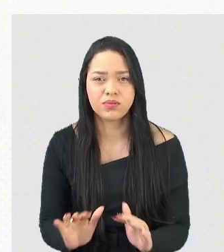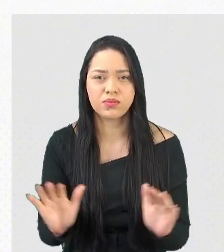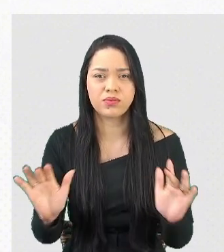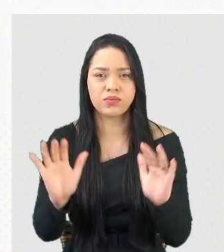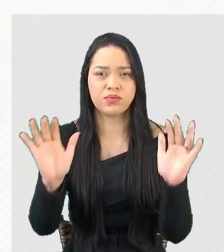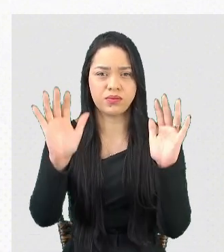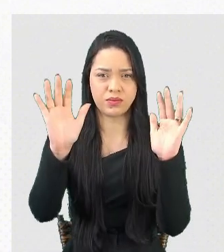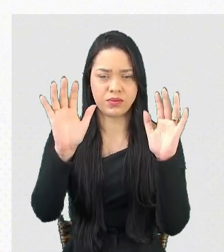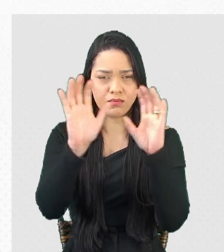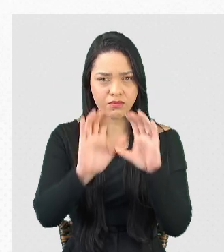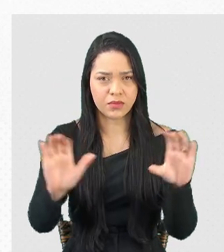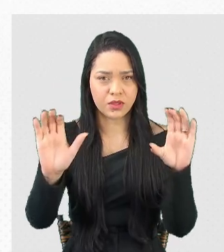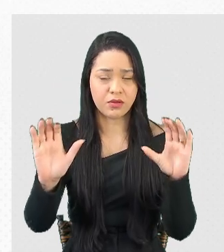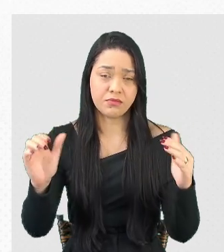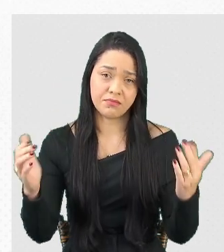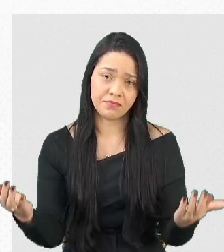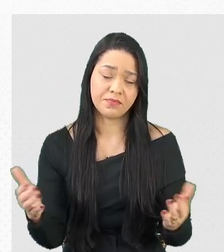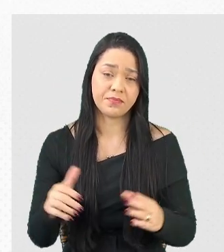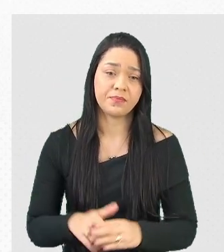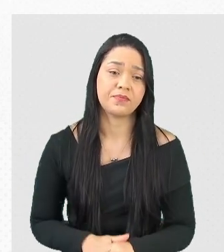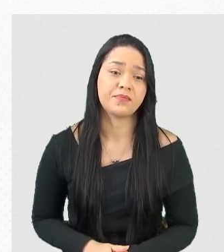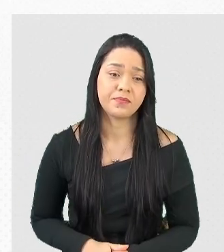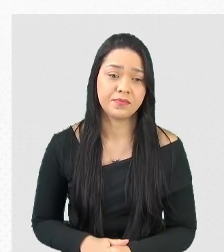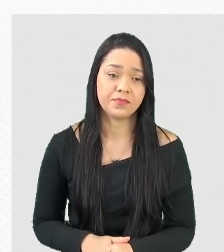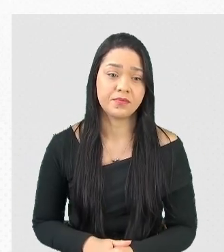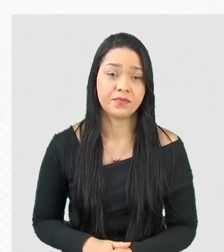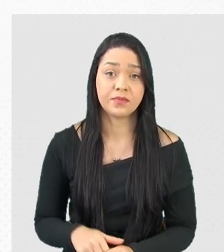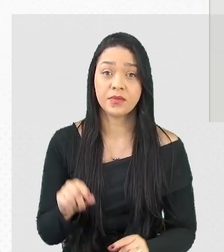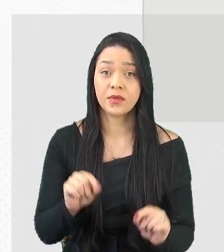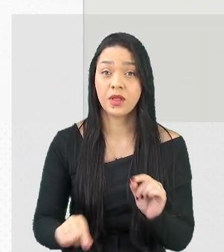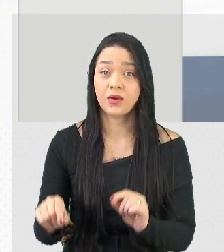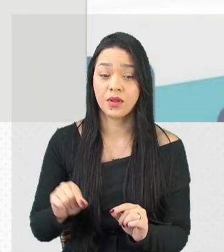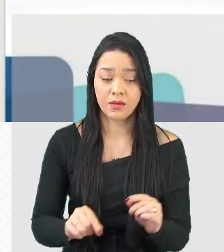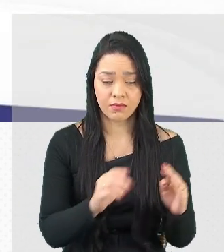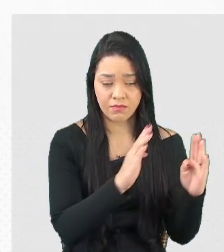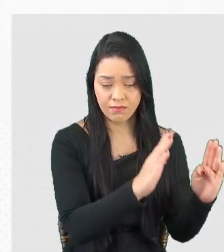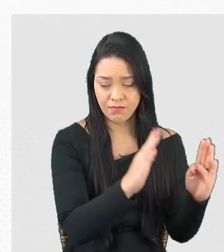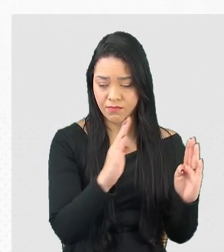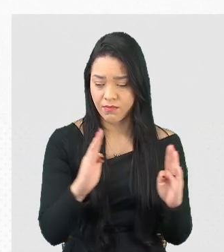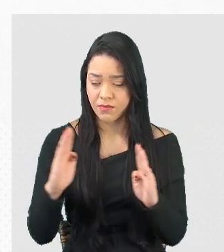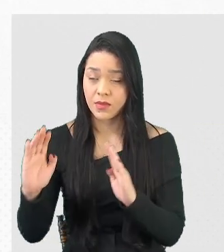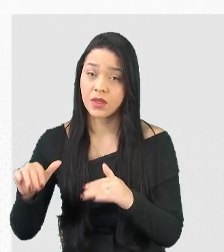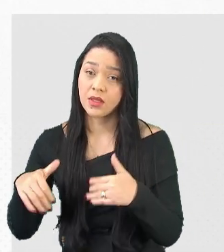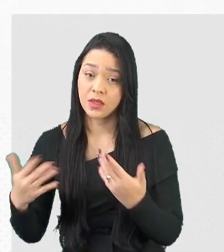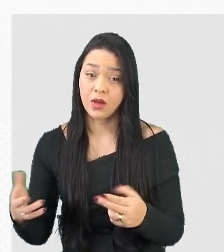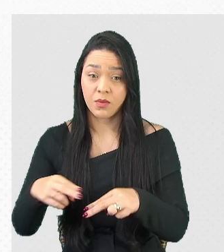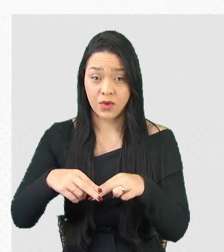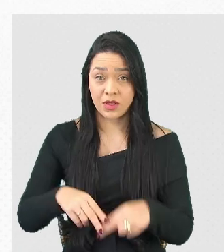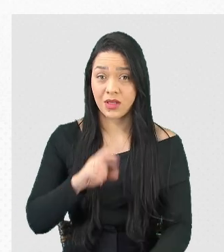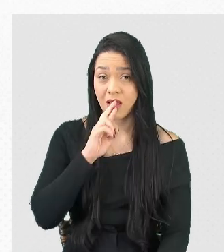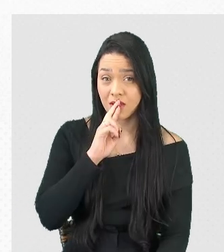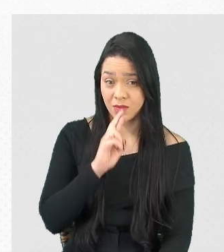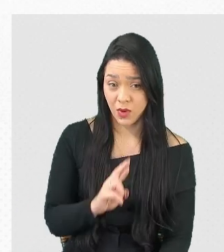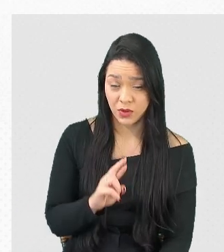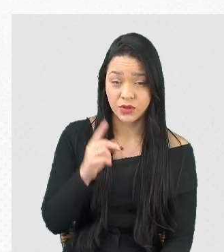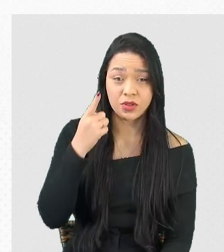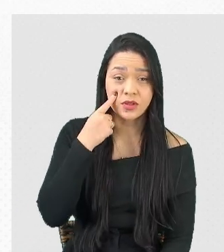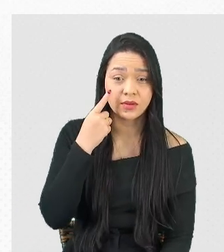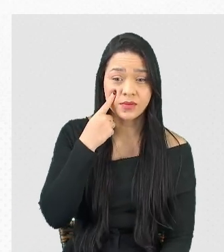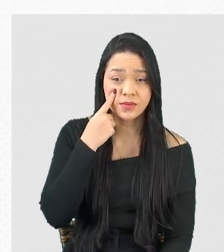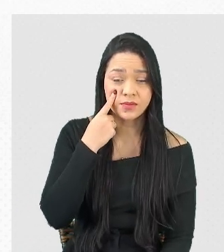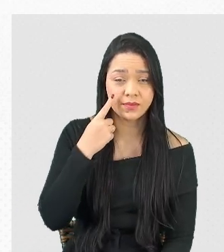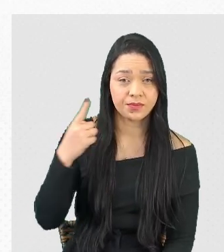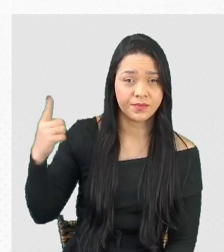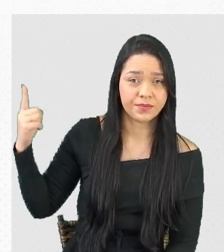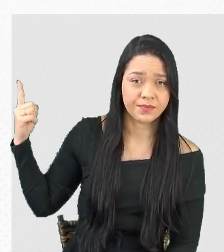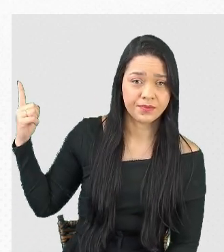Em seguida. Então, por isso, gente, que a resposta certa aqui é a letra E. Revolução Industrial, carvão mineral enquanto